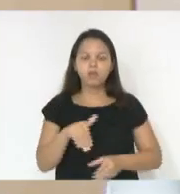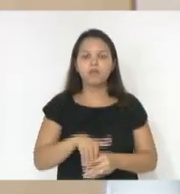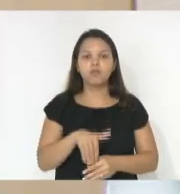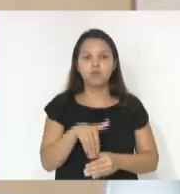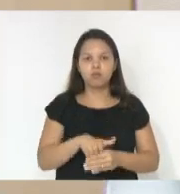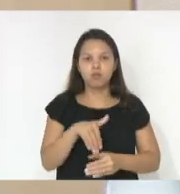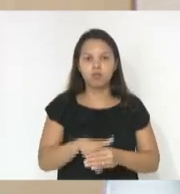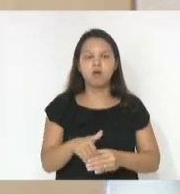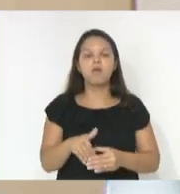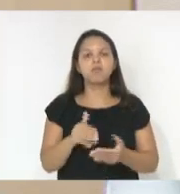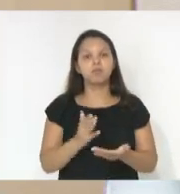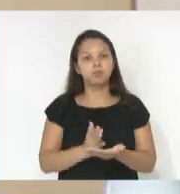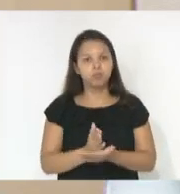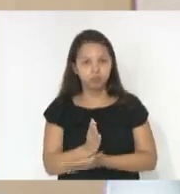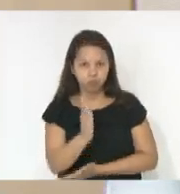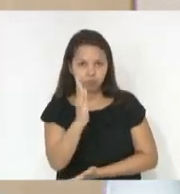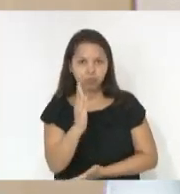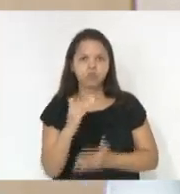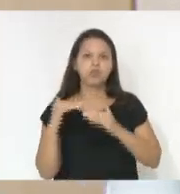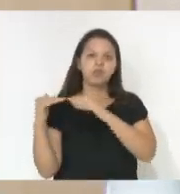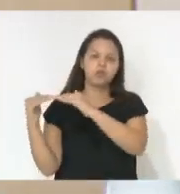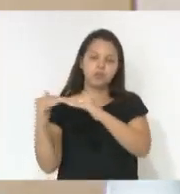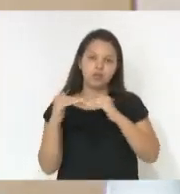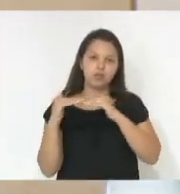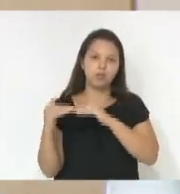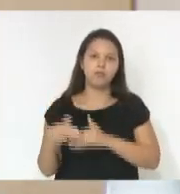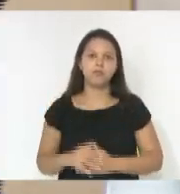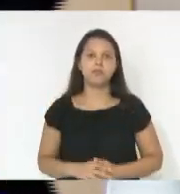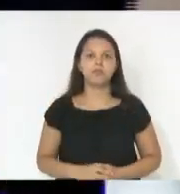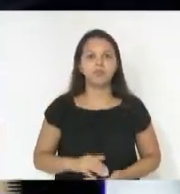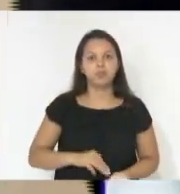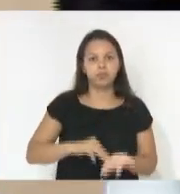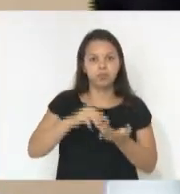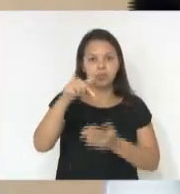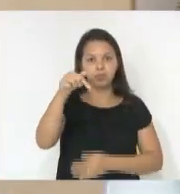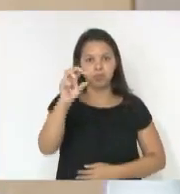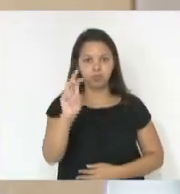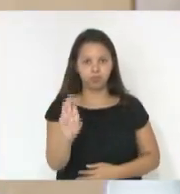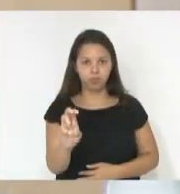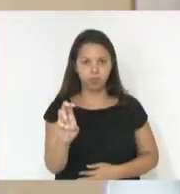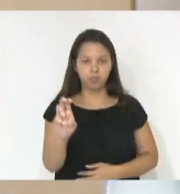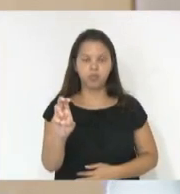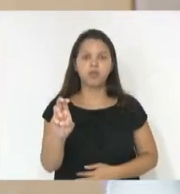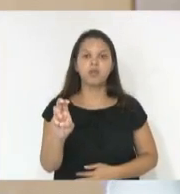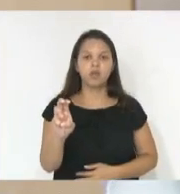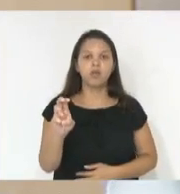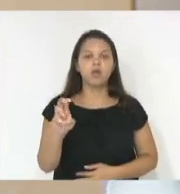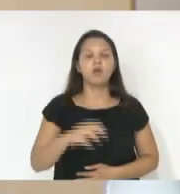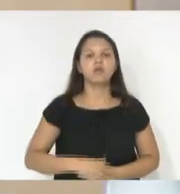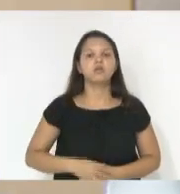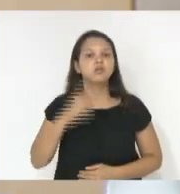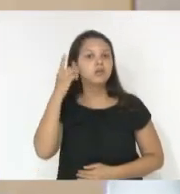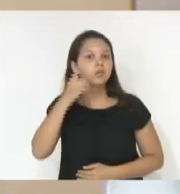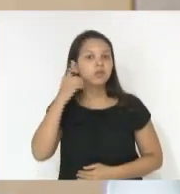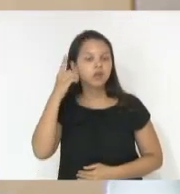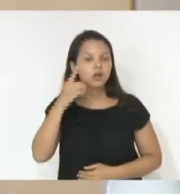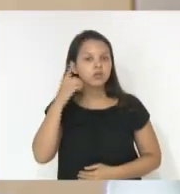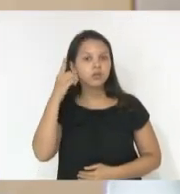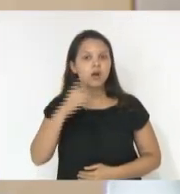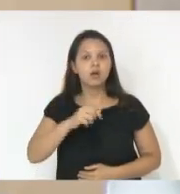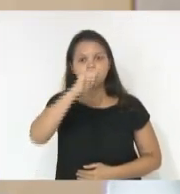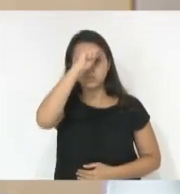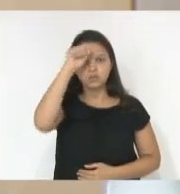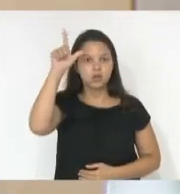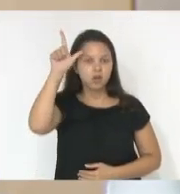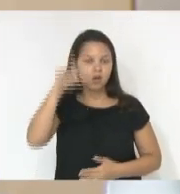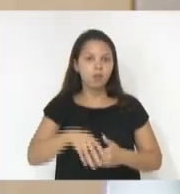aprovam, permaneçam como se encontram. Aprovado por unanimidade. Moção 75, autor, deputado Altair Silva, cumprimentando o presidente